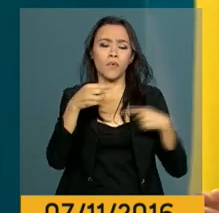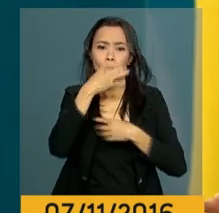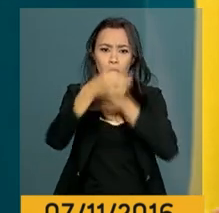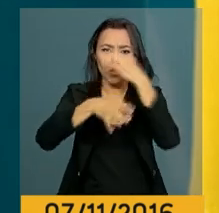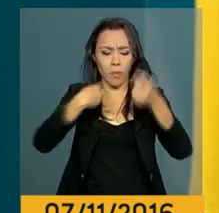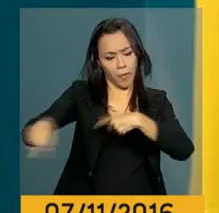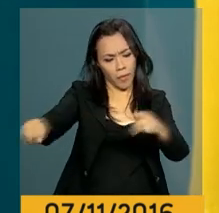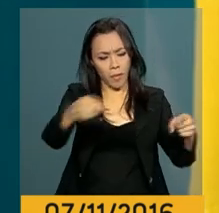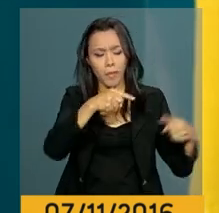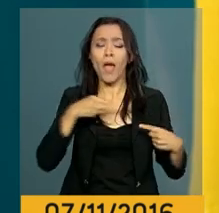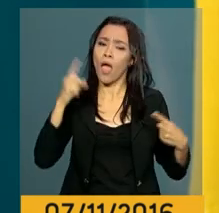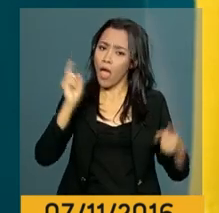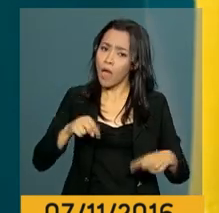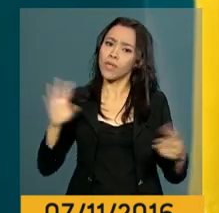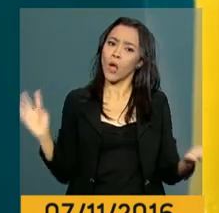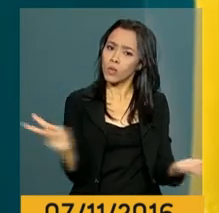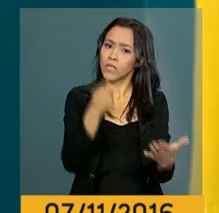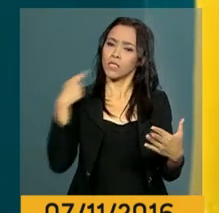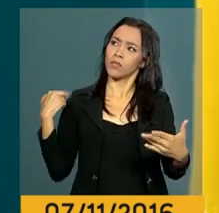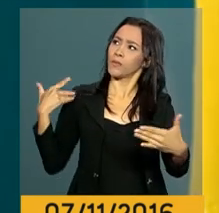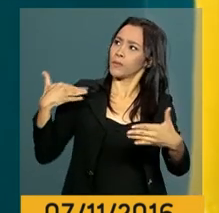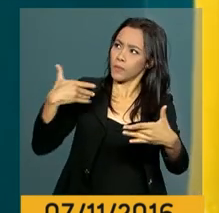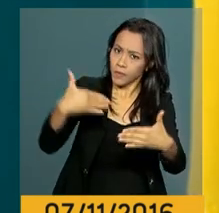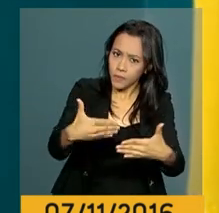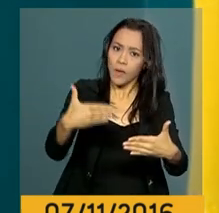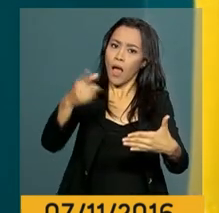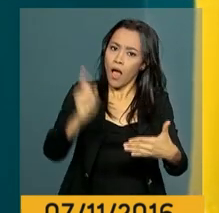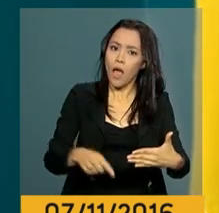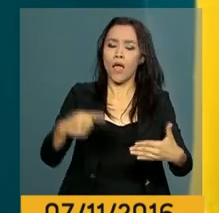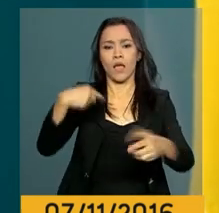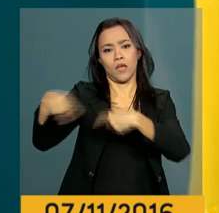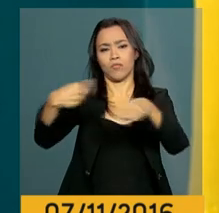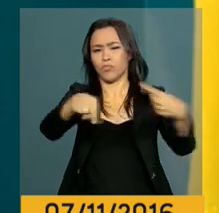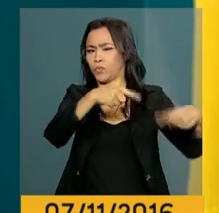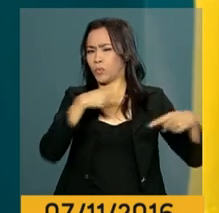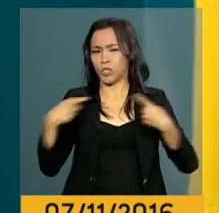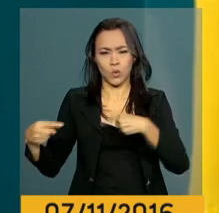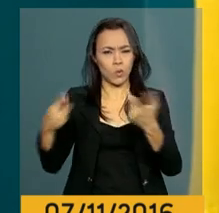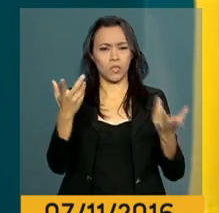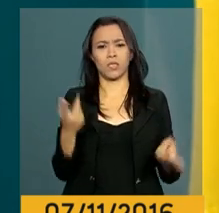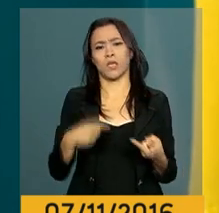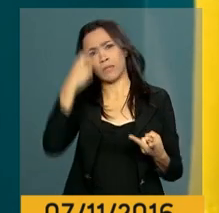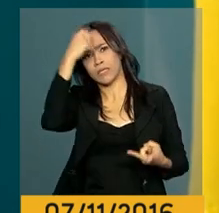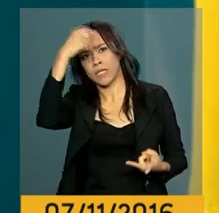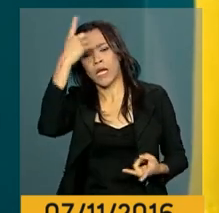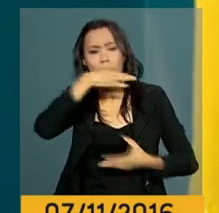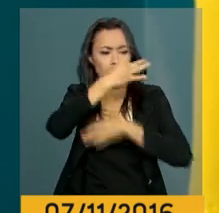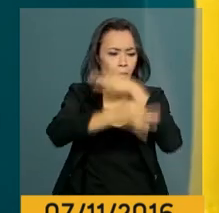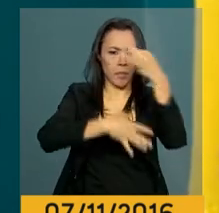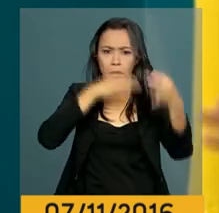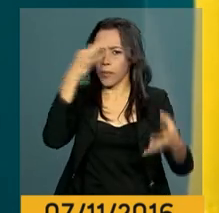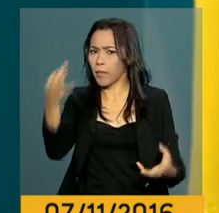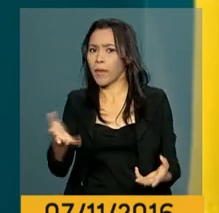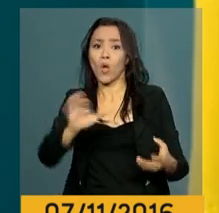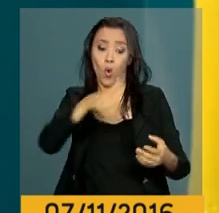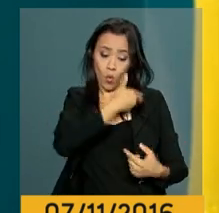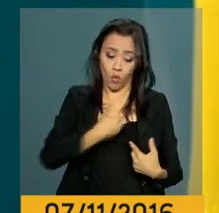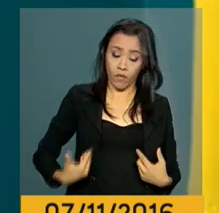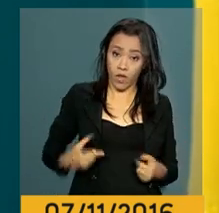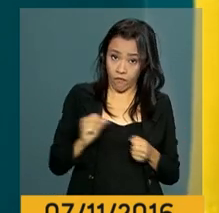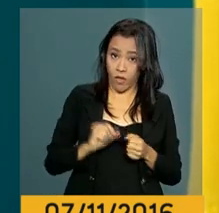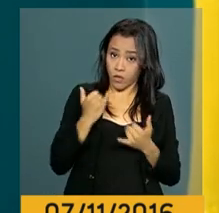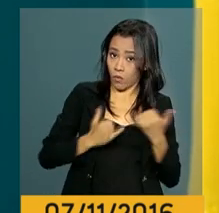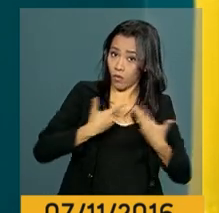acontecido nos últimos tempos é precisamente o debate das formulações, das ideias. Quando o governo faz ou vai fazer